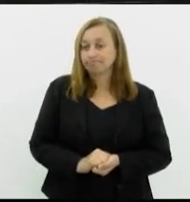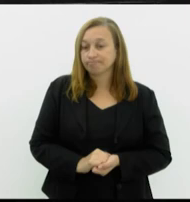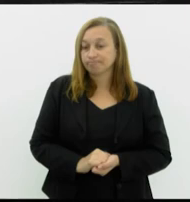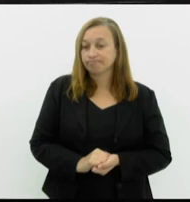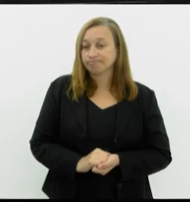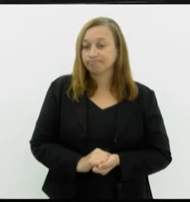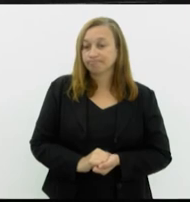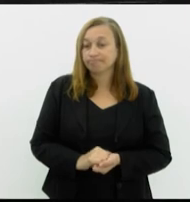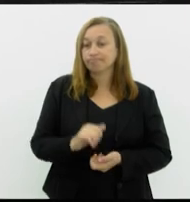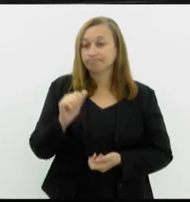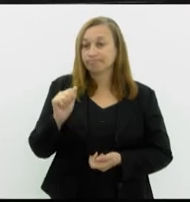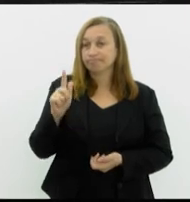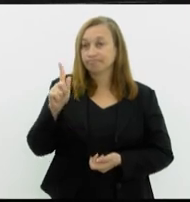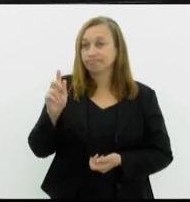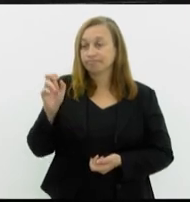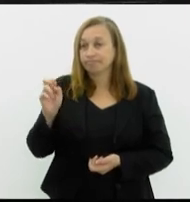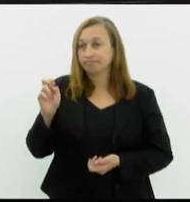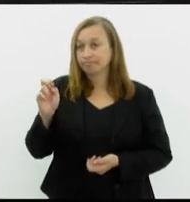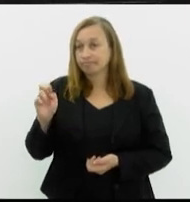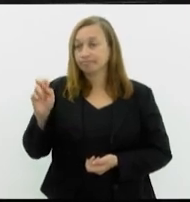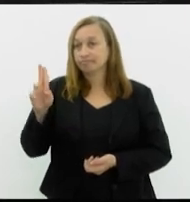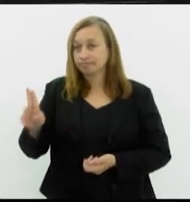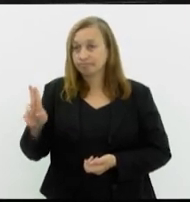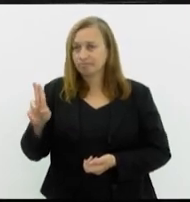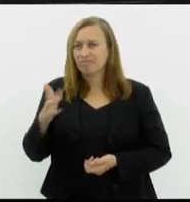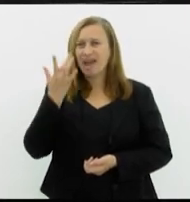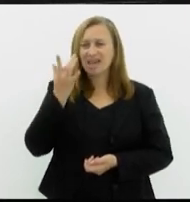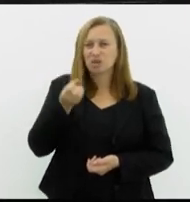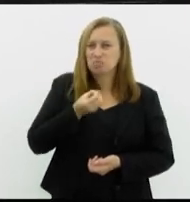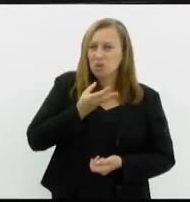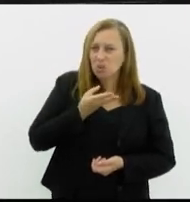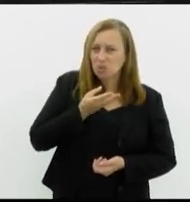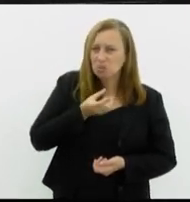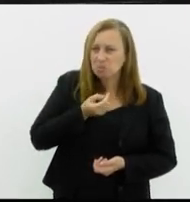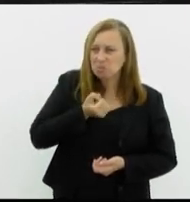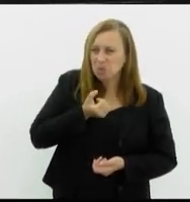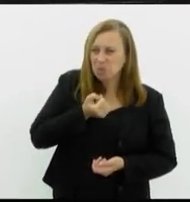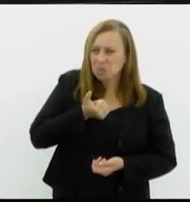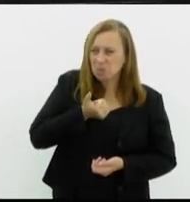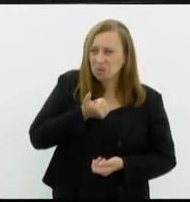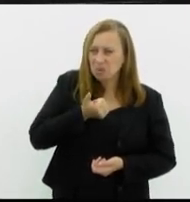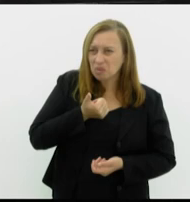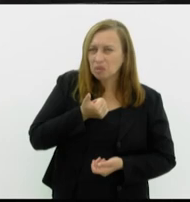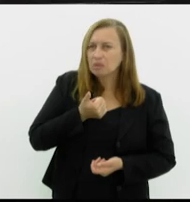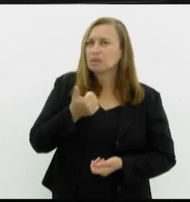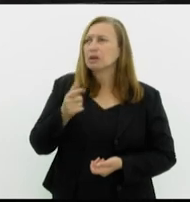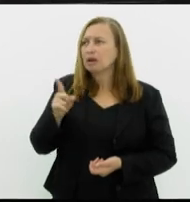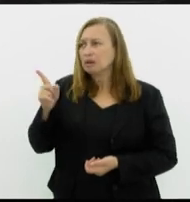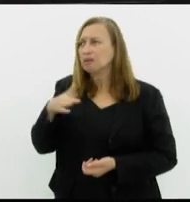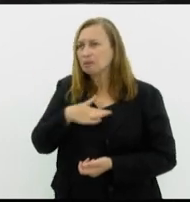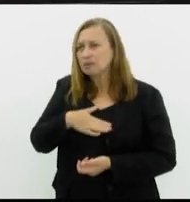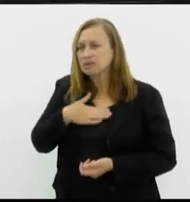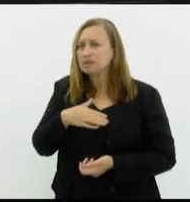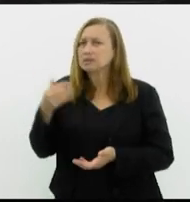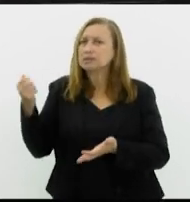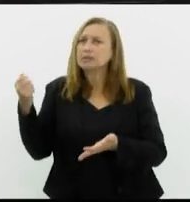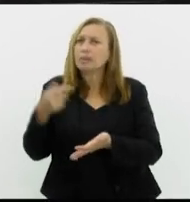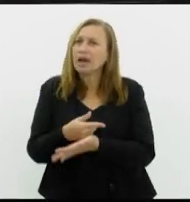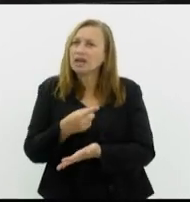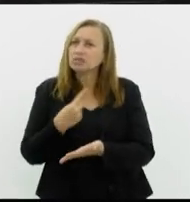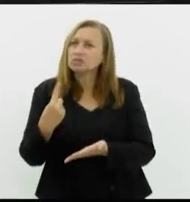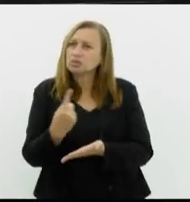E a AGU acha pouco. Ela gostaria que nós pagássemos